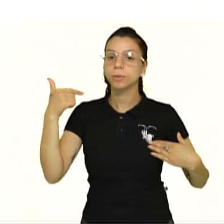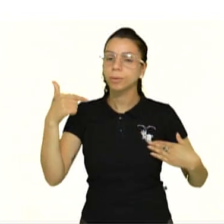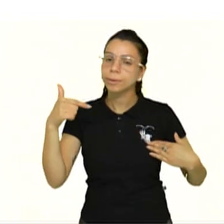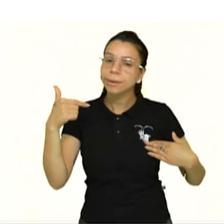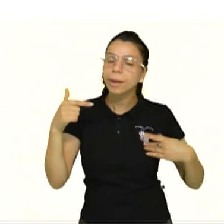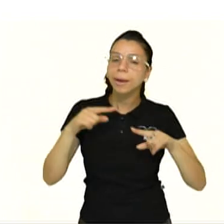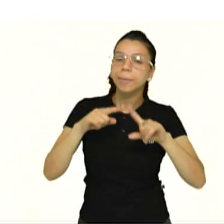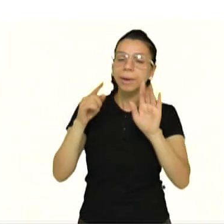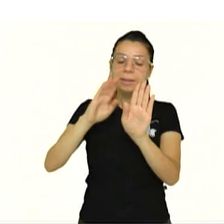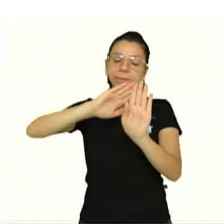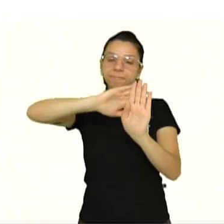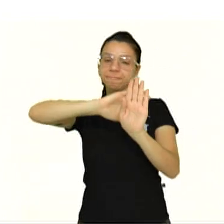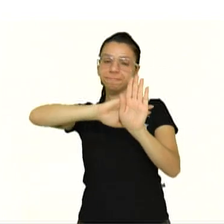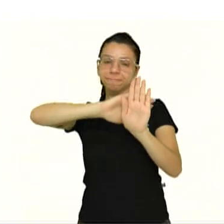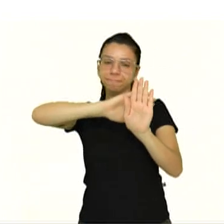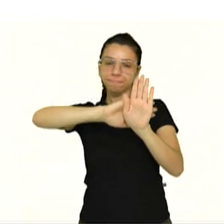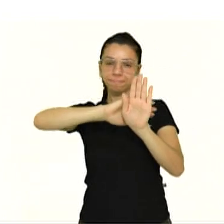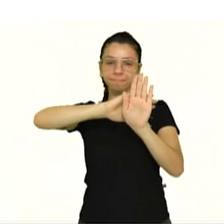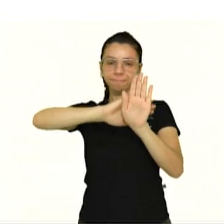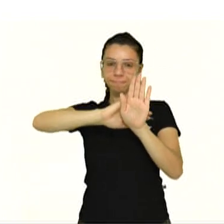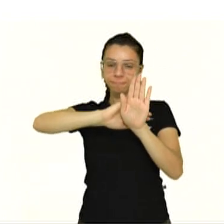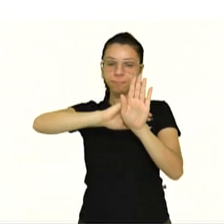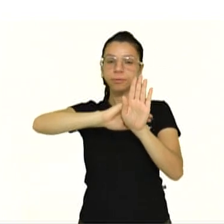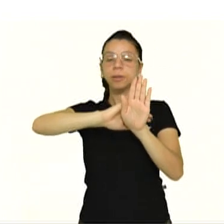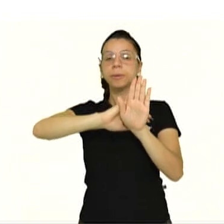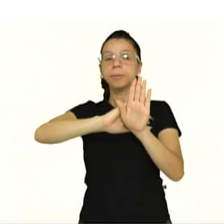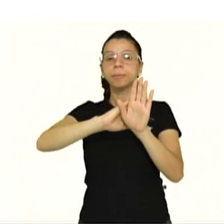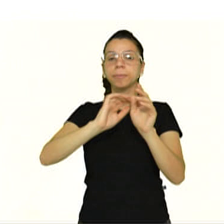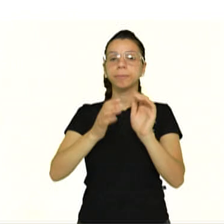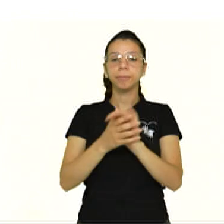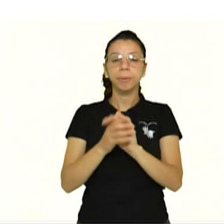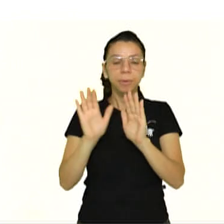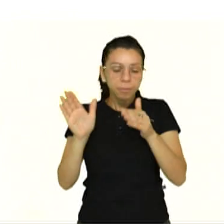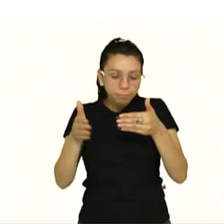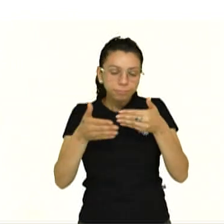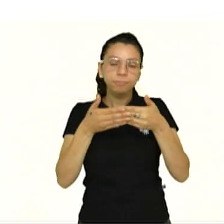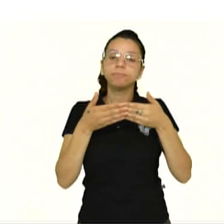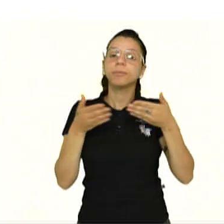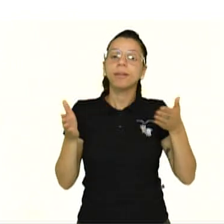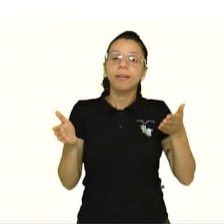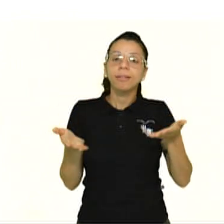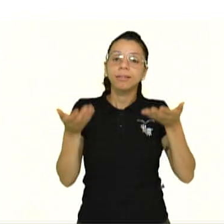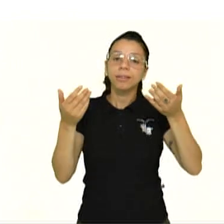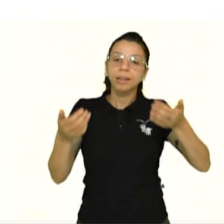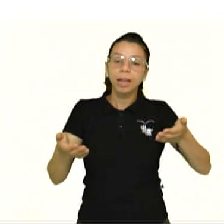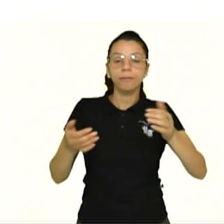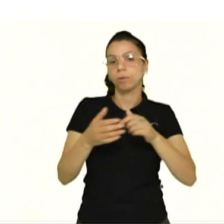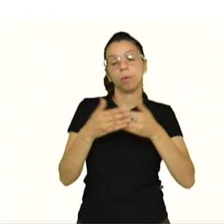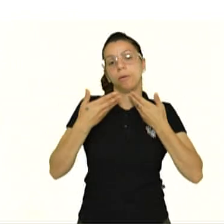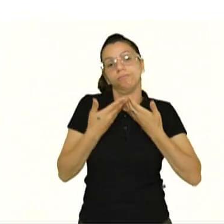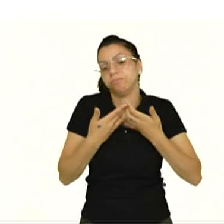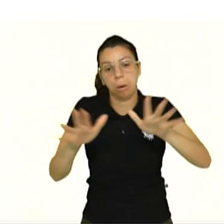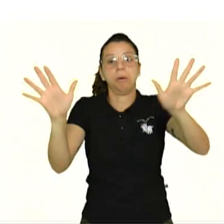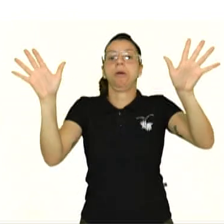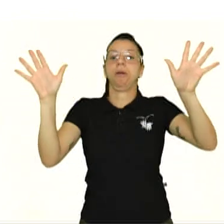uma maneira restrita. Ela é colocada de uma maneira sutil também, e não